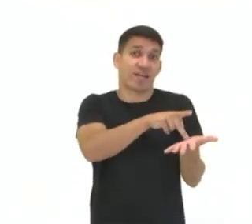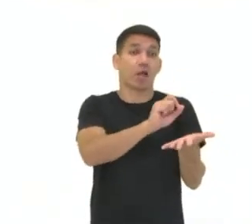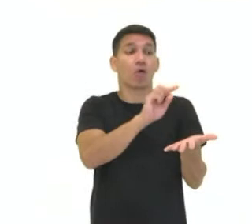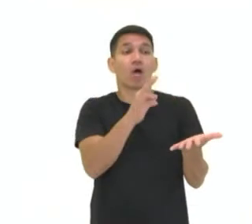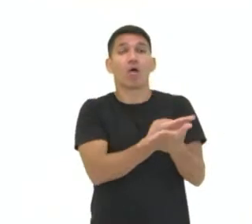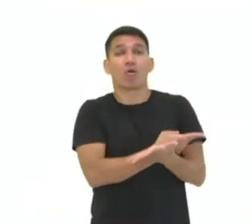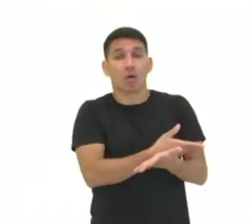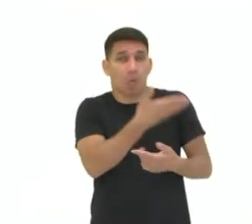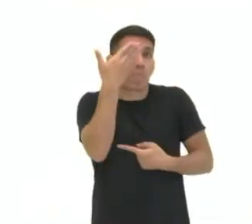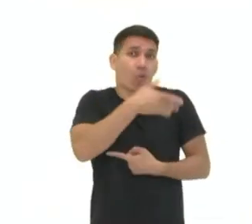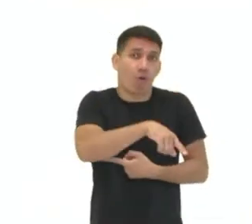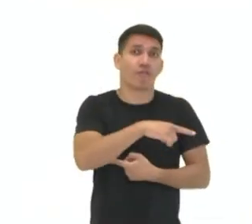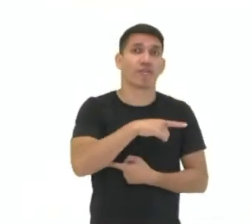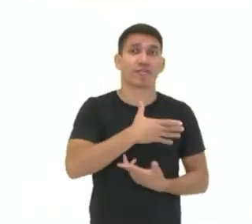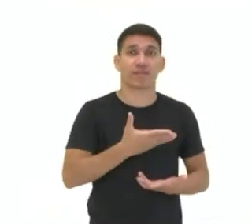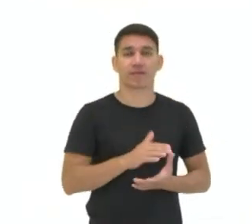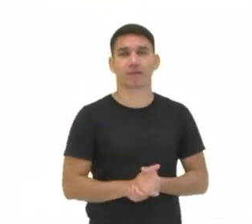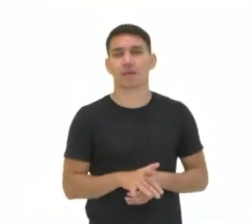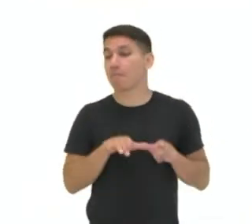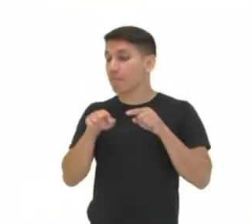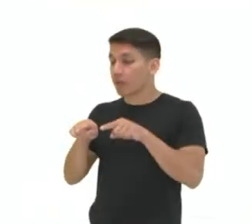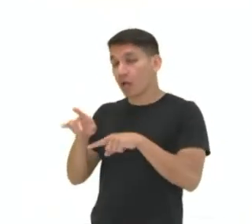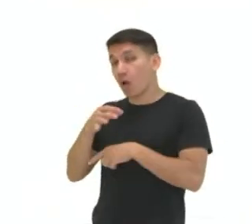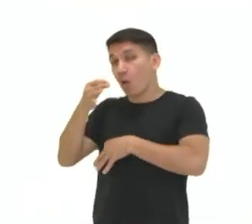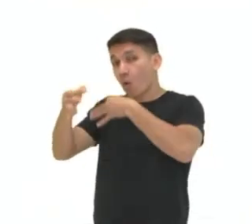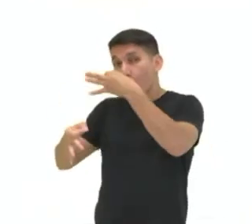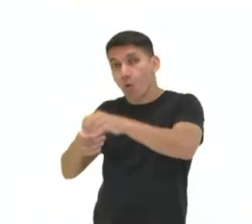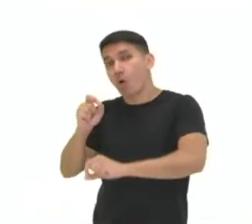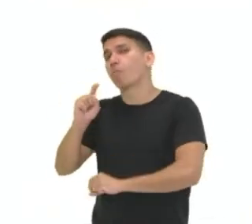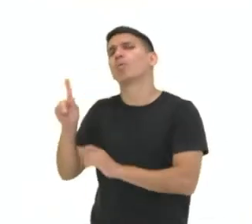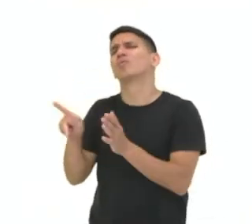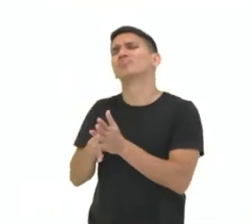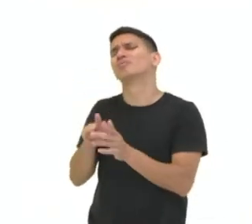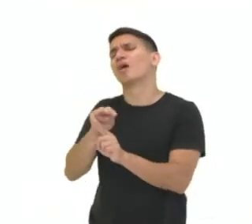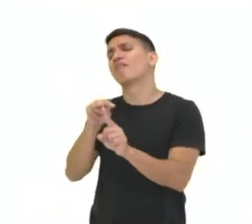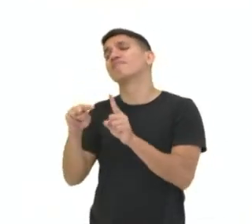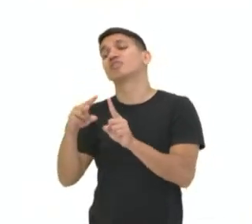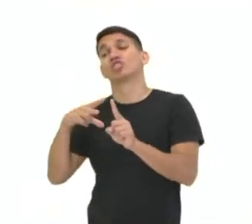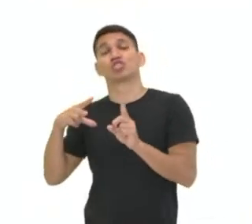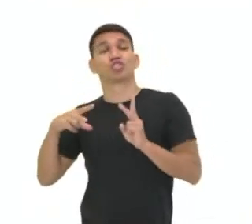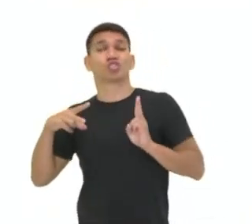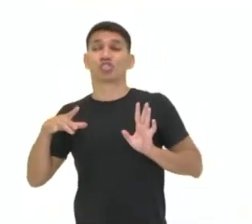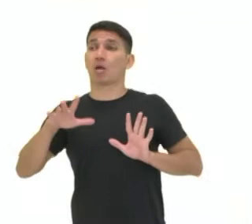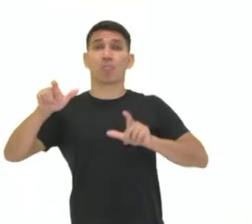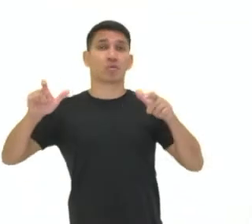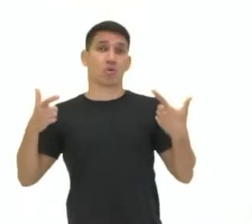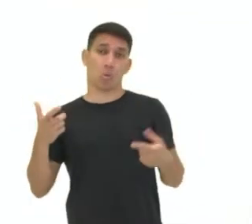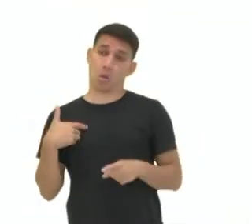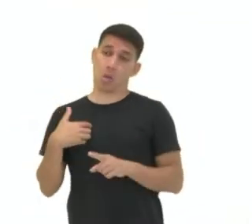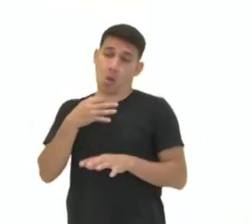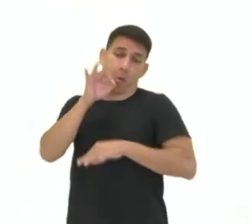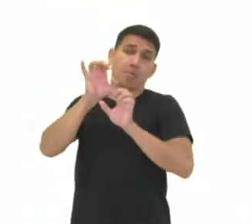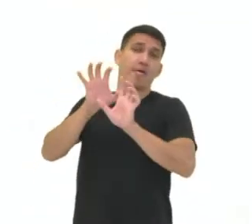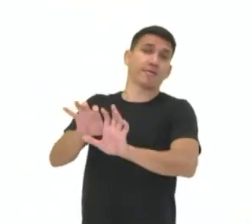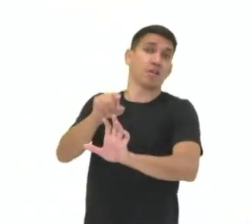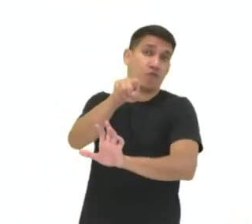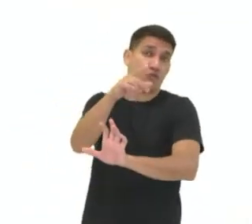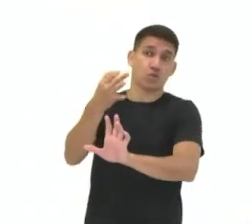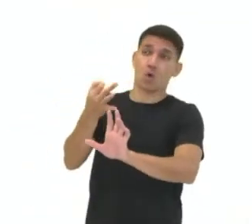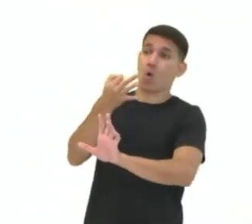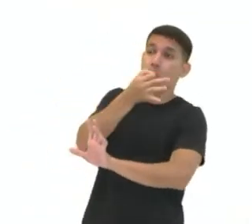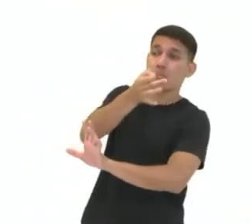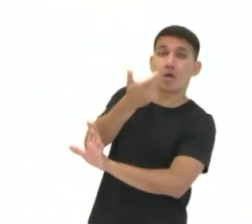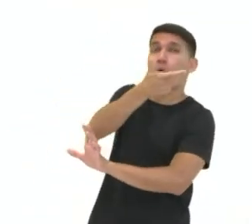está comprovado. Enquanto na opinião, é uma visão particular de cada um. Então, eu posso ter uma opinião, você